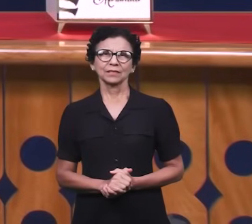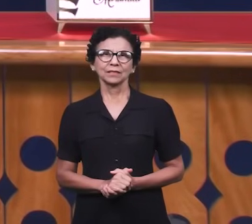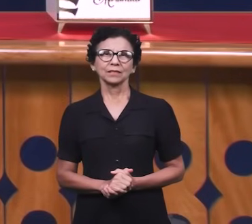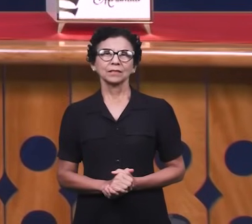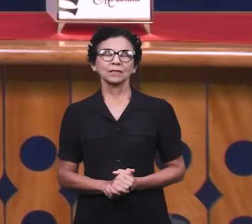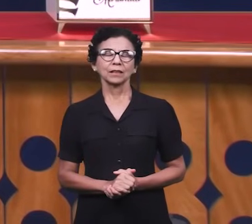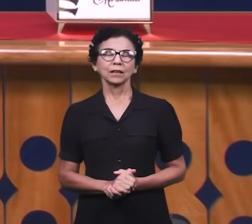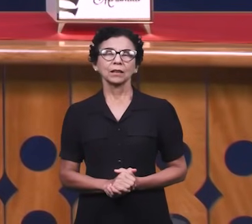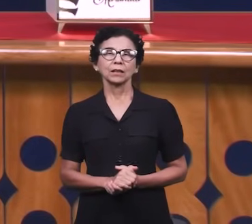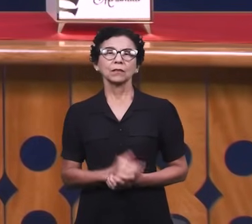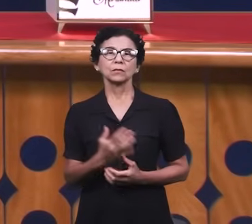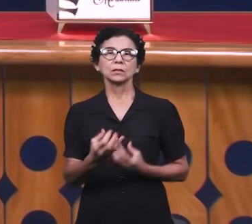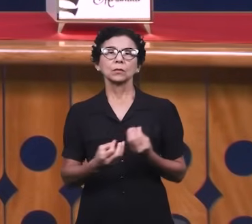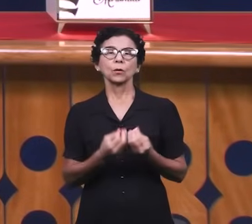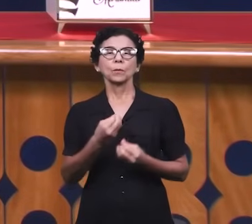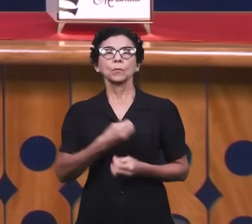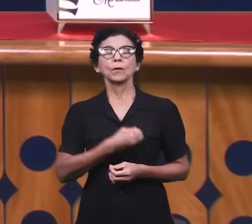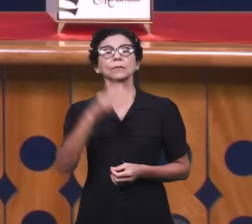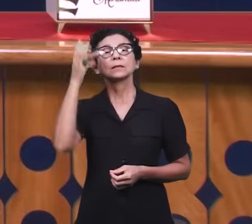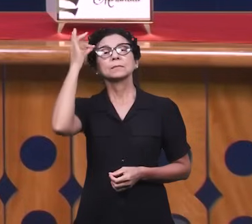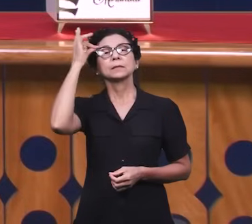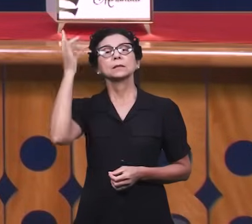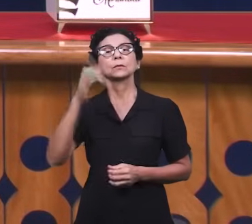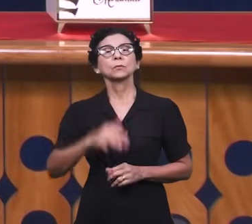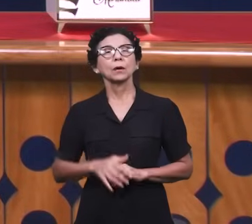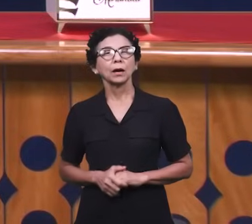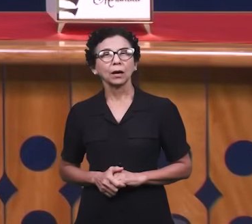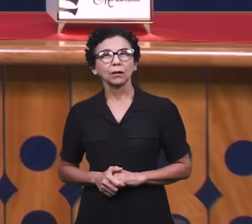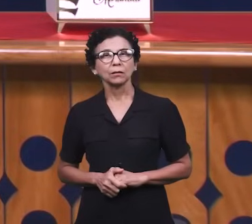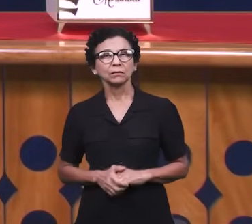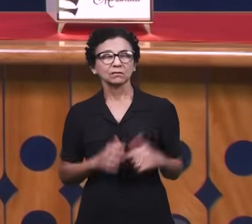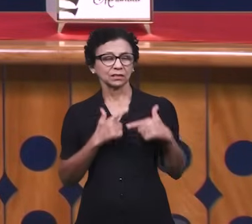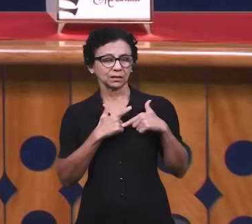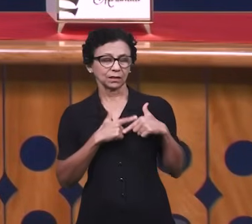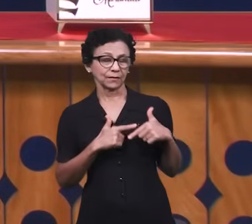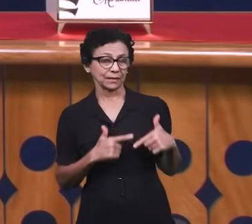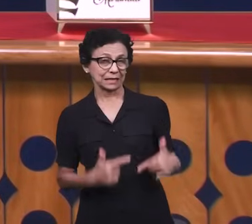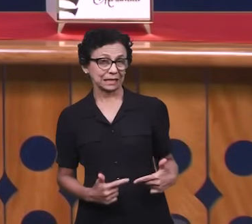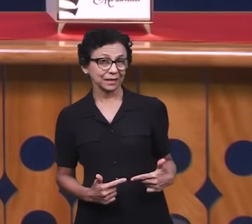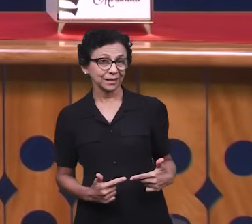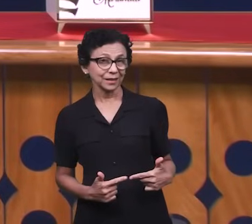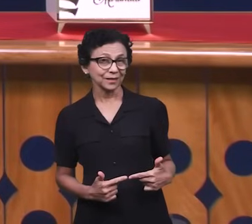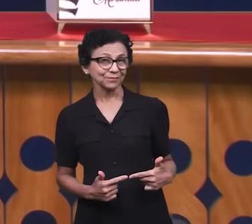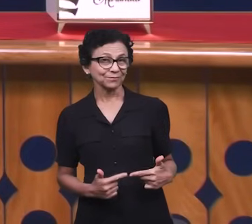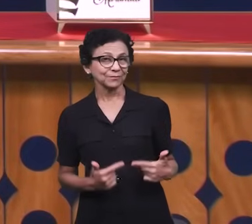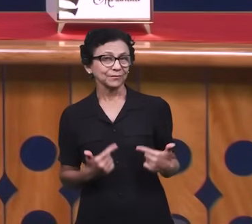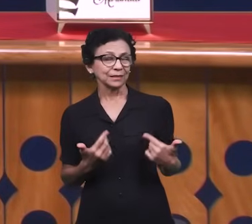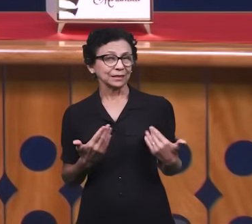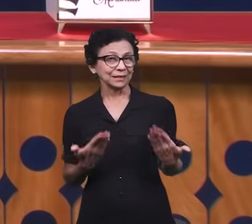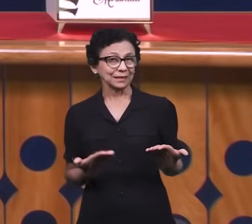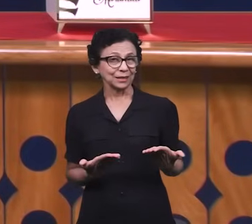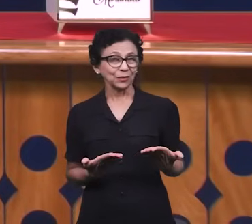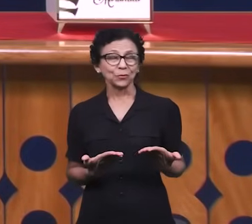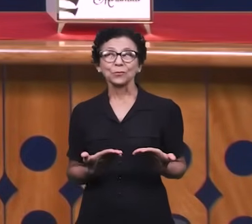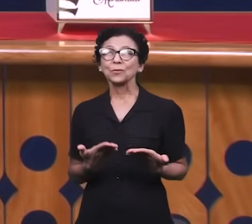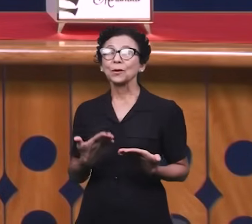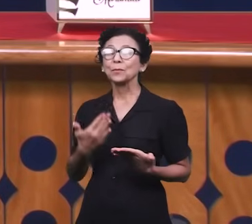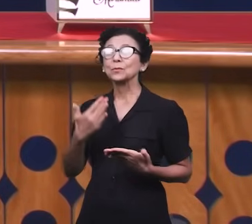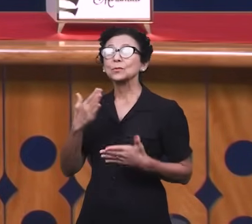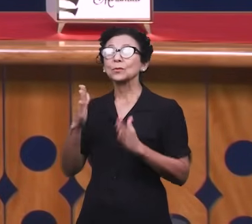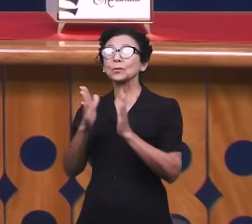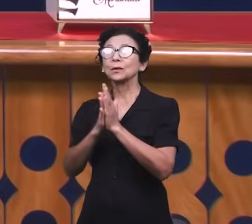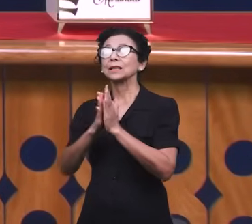arca. Vamos buscar aquela experiência profunda, maravilhosa que o